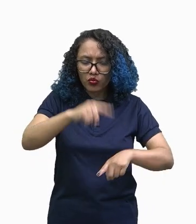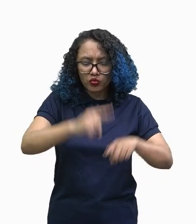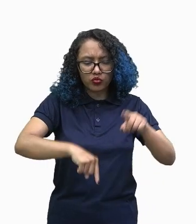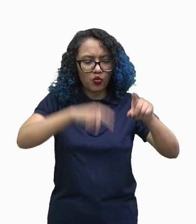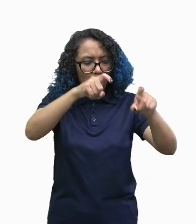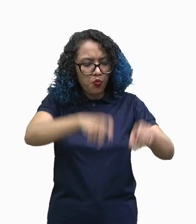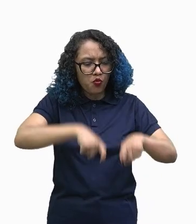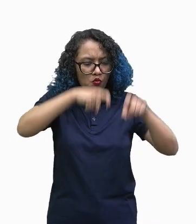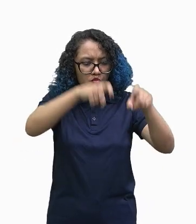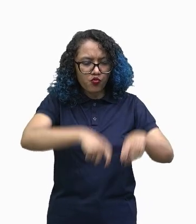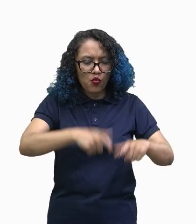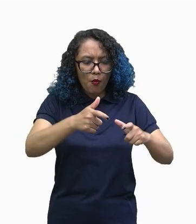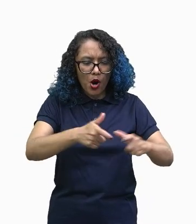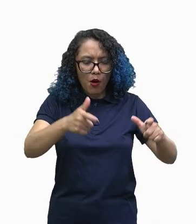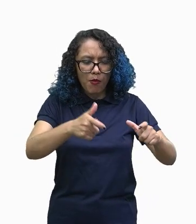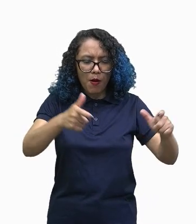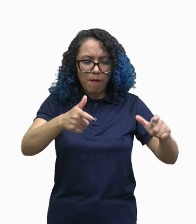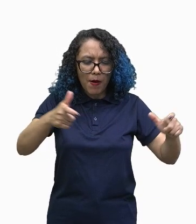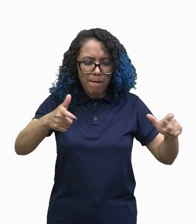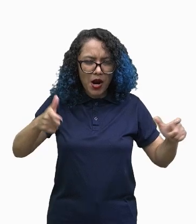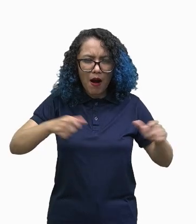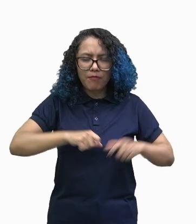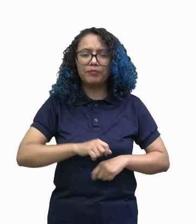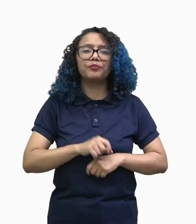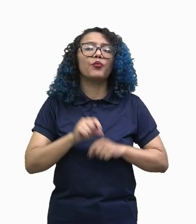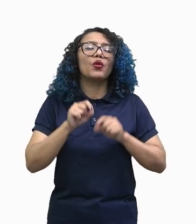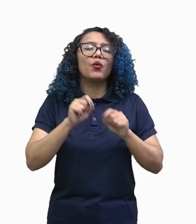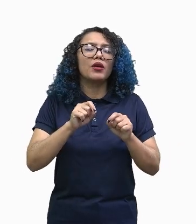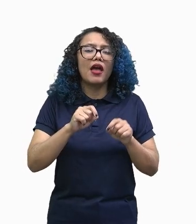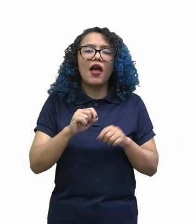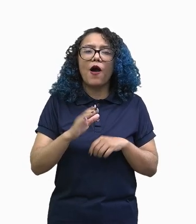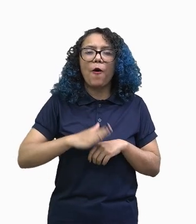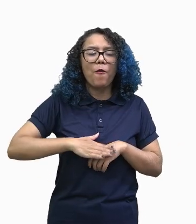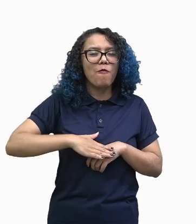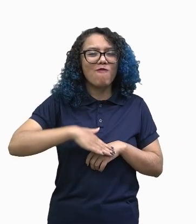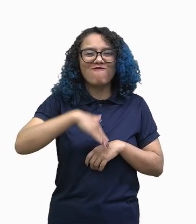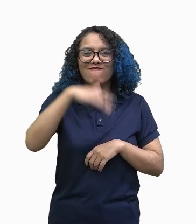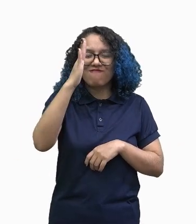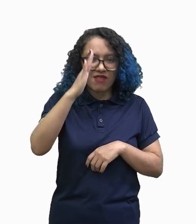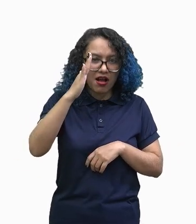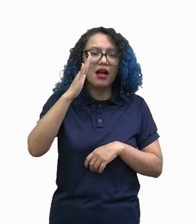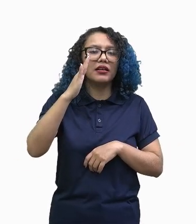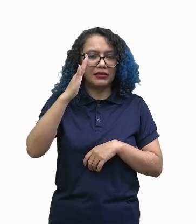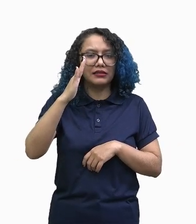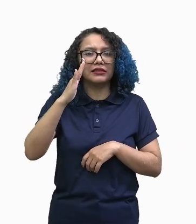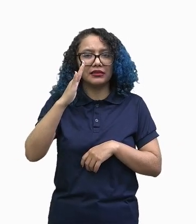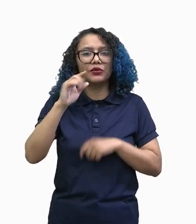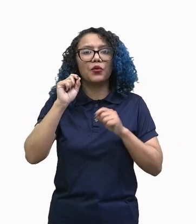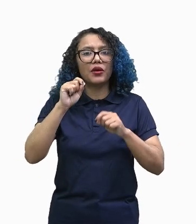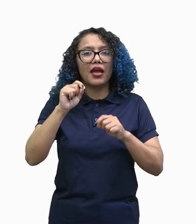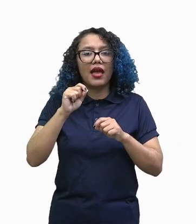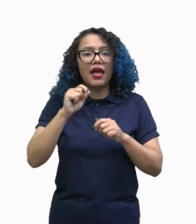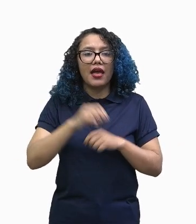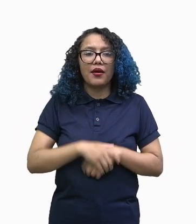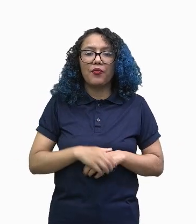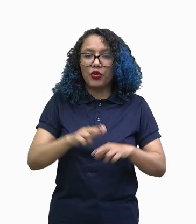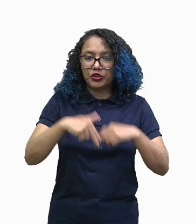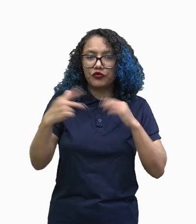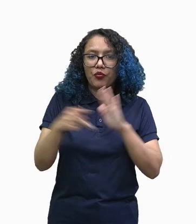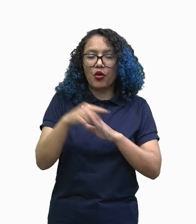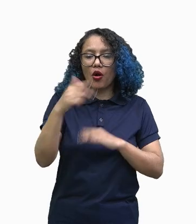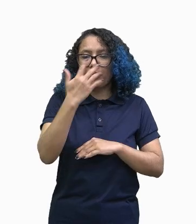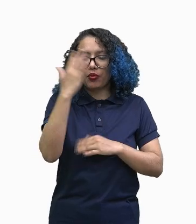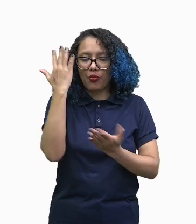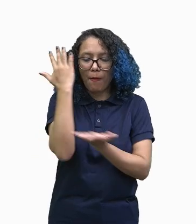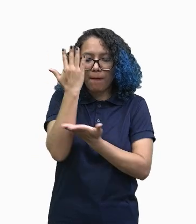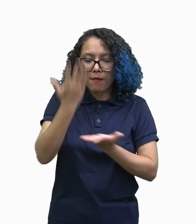sendo cultivada em larga escala, eles estão entre os maiores causadores aí de desmatamento e uso de agrotóxicos.